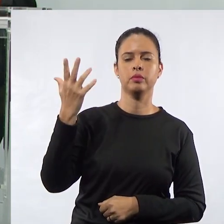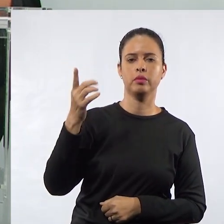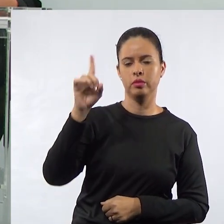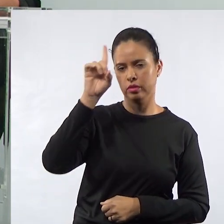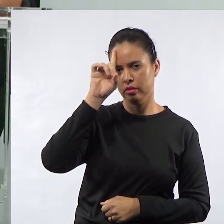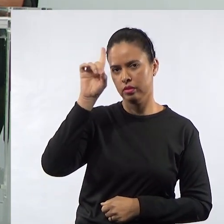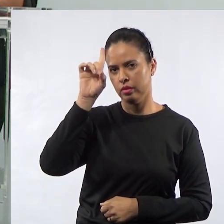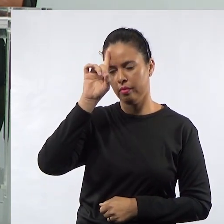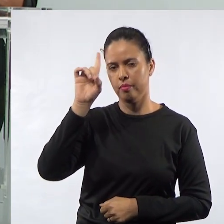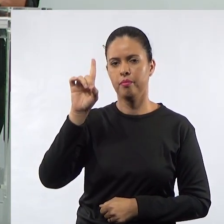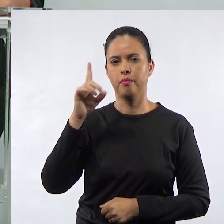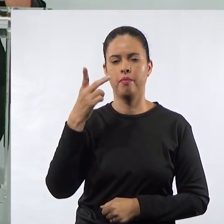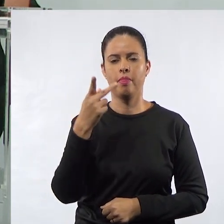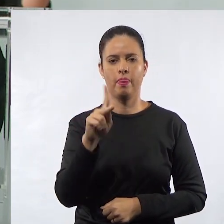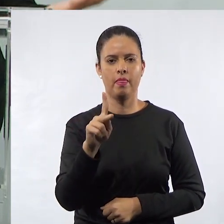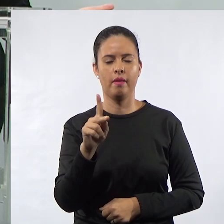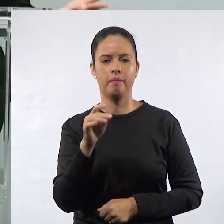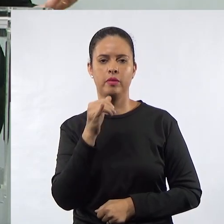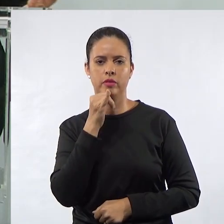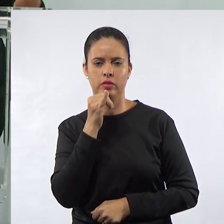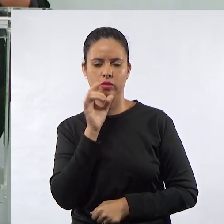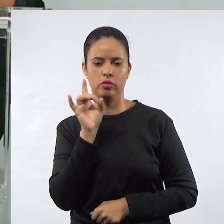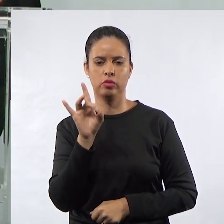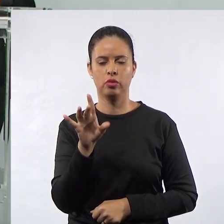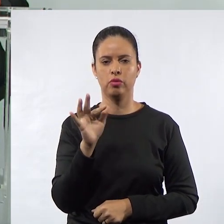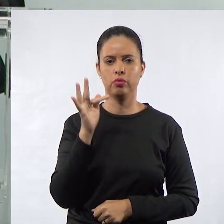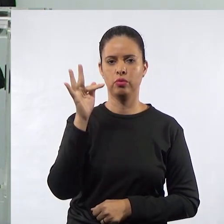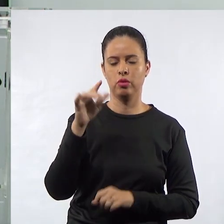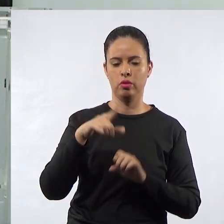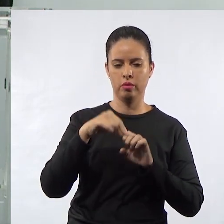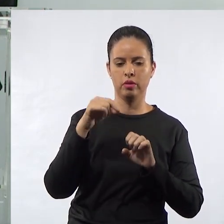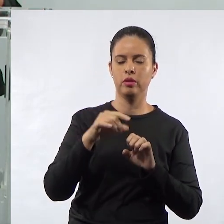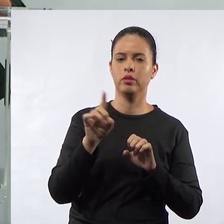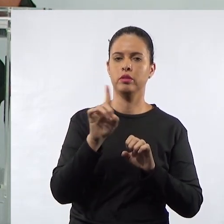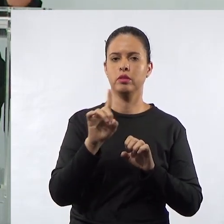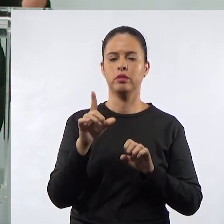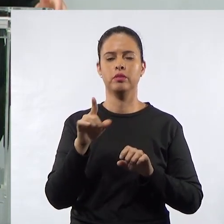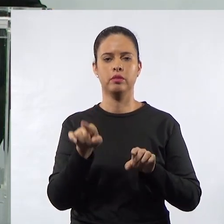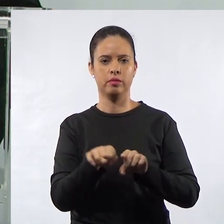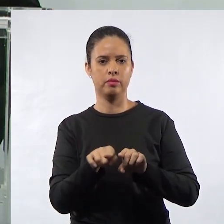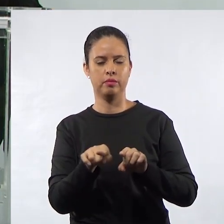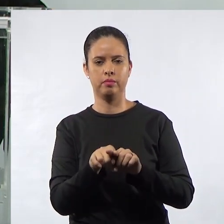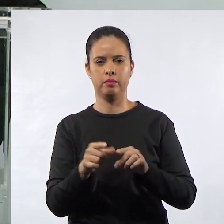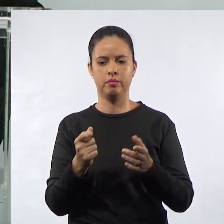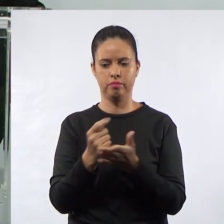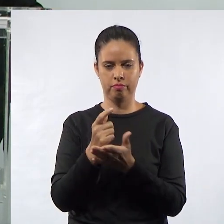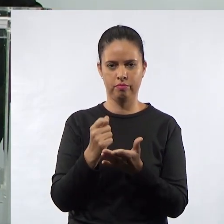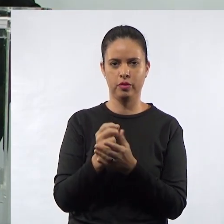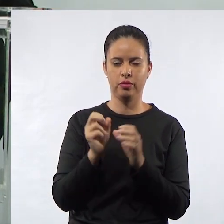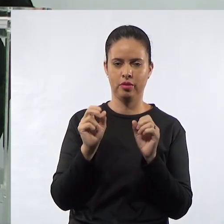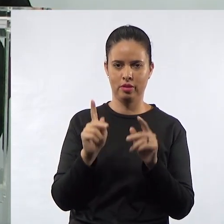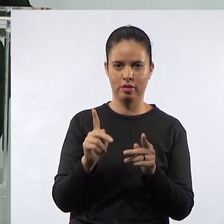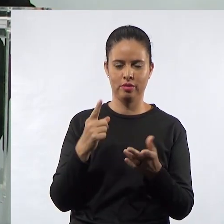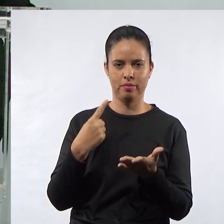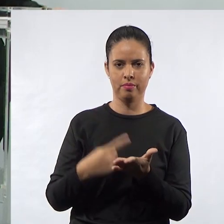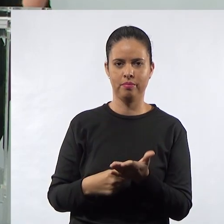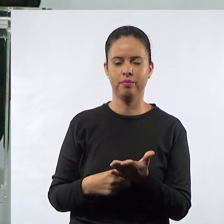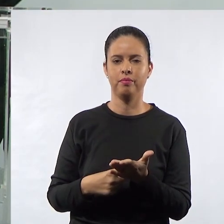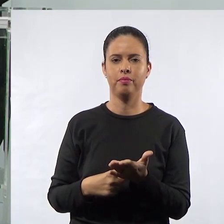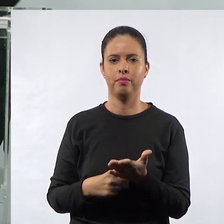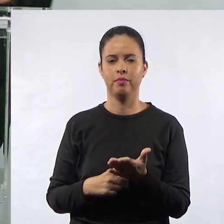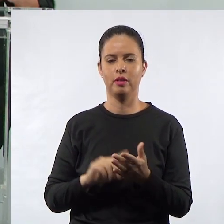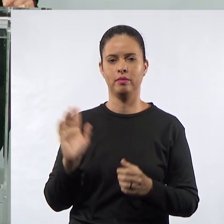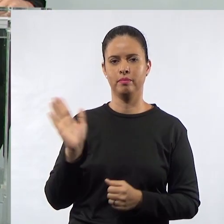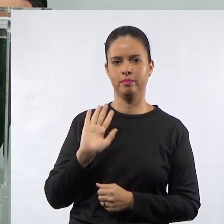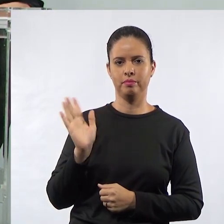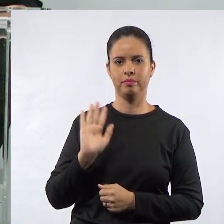situação cotidiana do seu dia a dia, não só como um futuro empreendedor, mas sim como um consumidor. Tá combinado? Eu conto